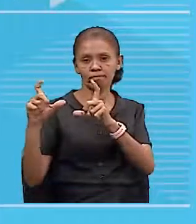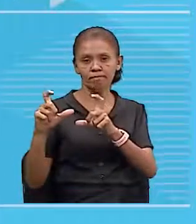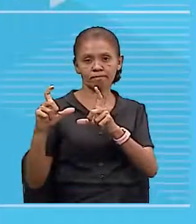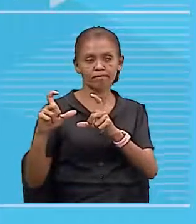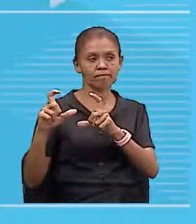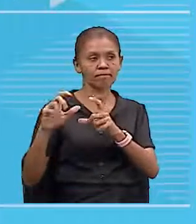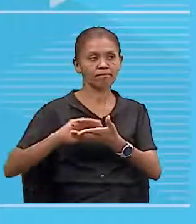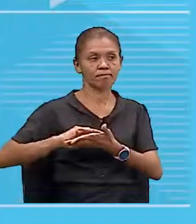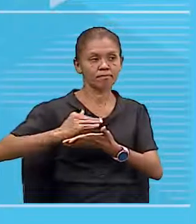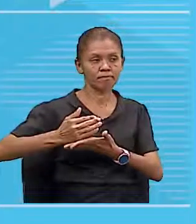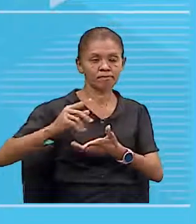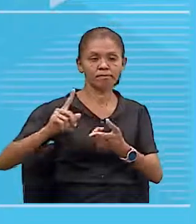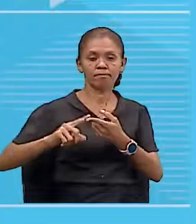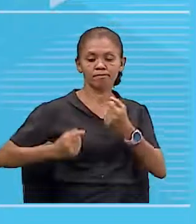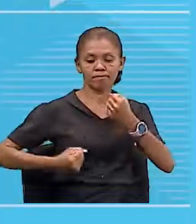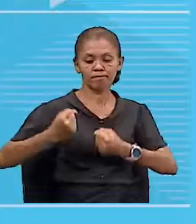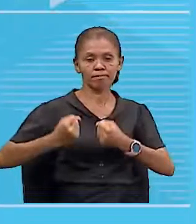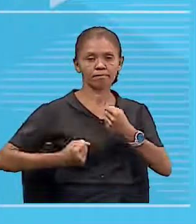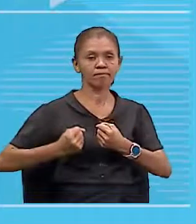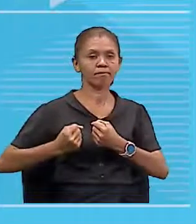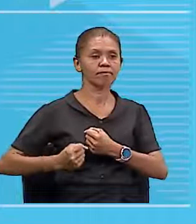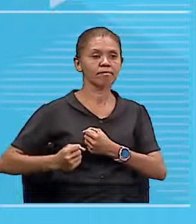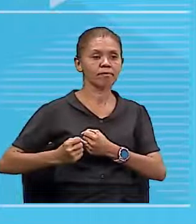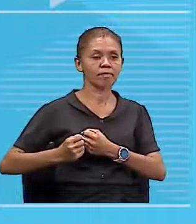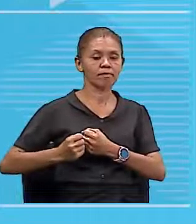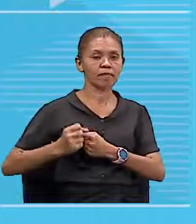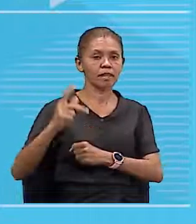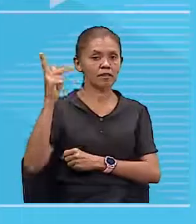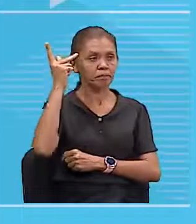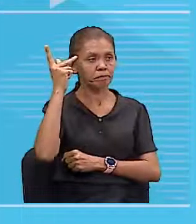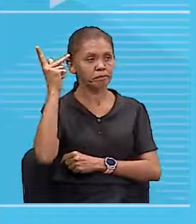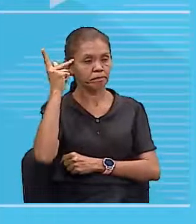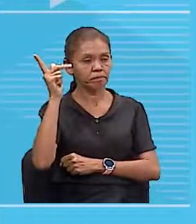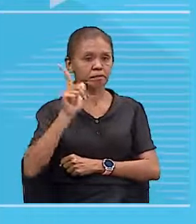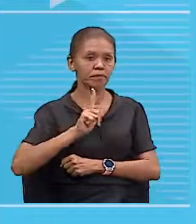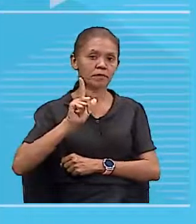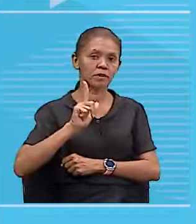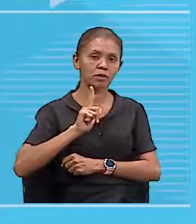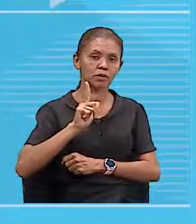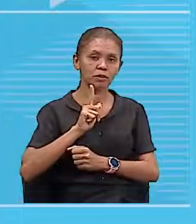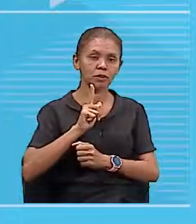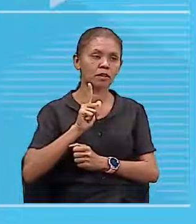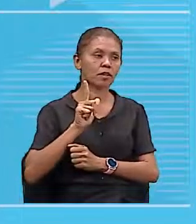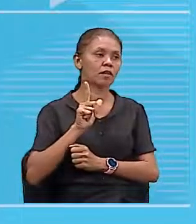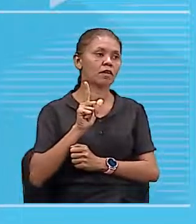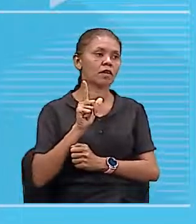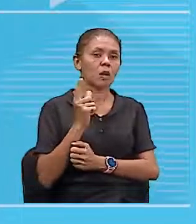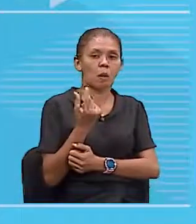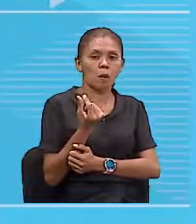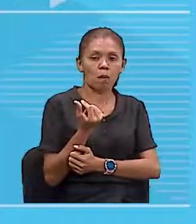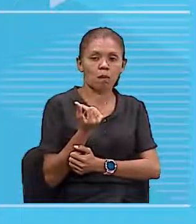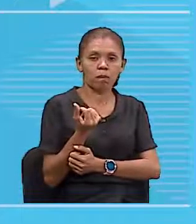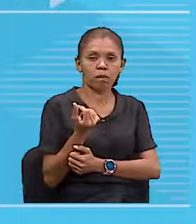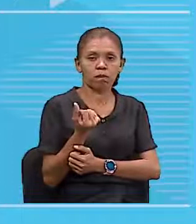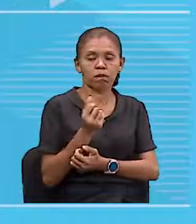E aí nós temos em São Paulo um grande círculo de dinheiro de Capital Onde tem um forte poder de